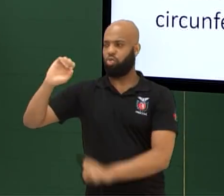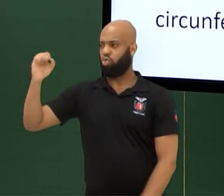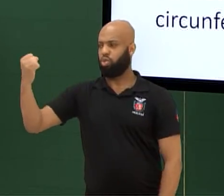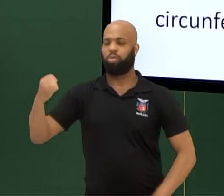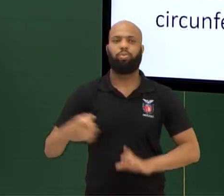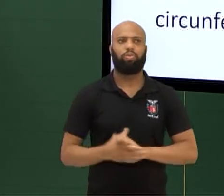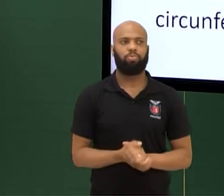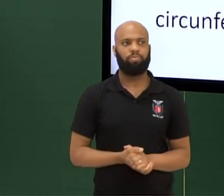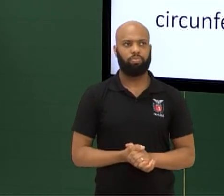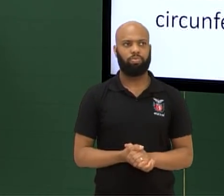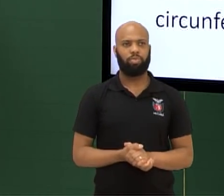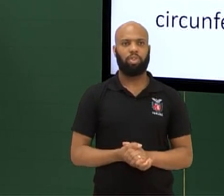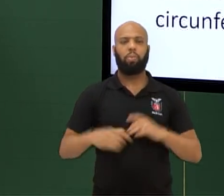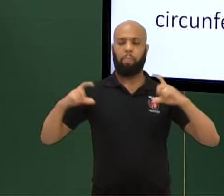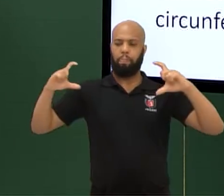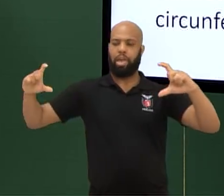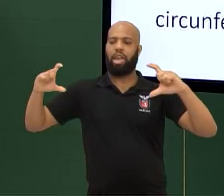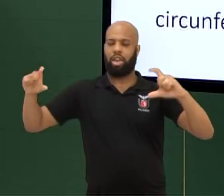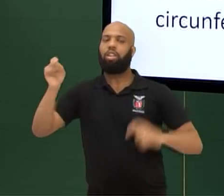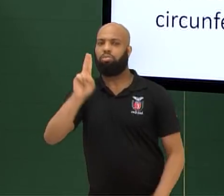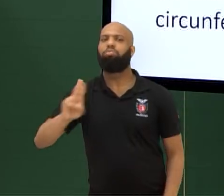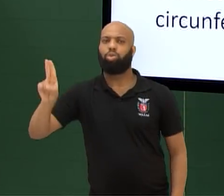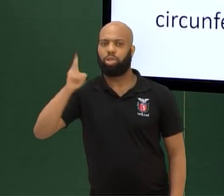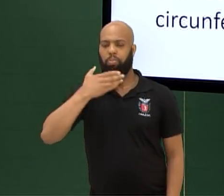8. Vamos colocar entre